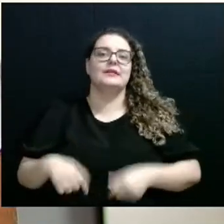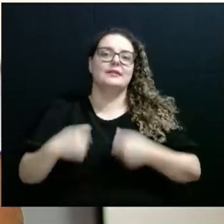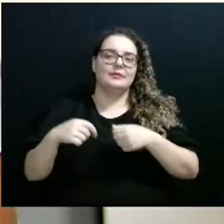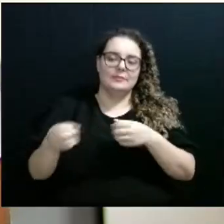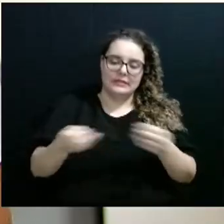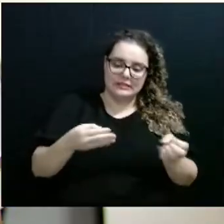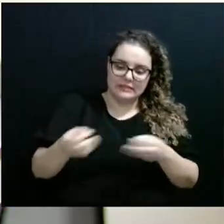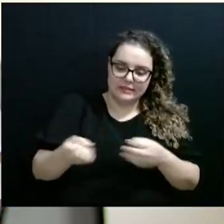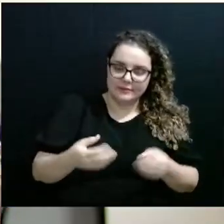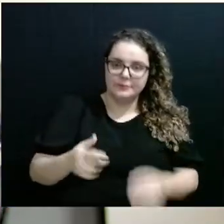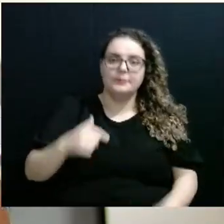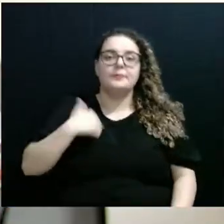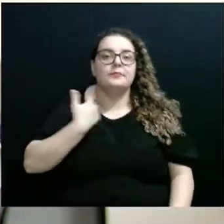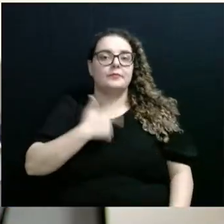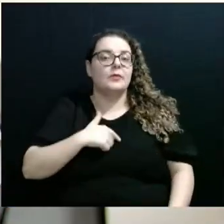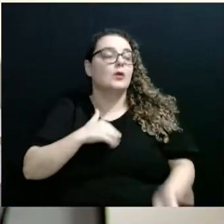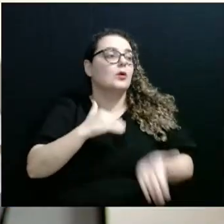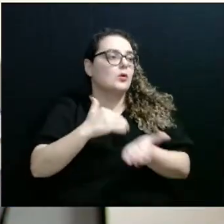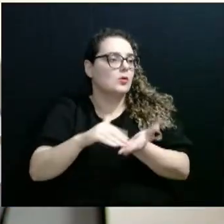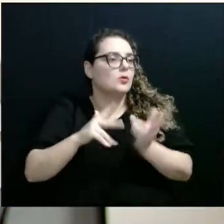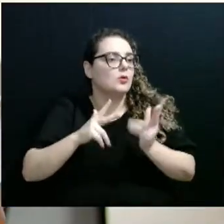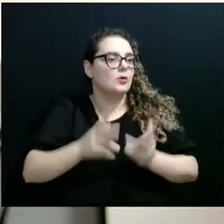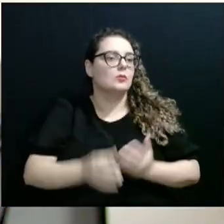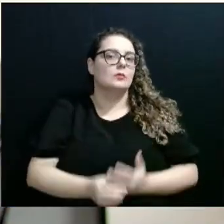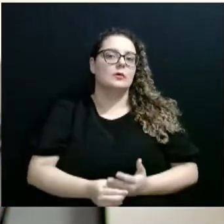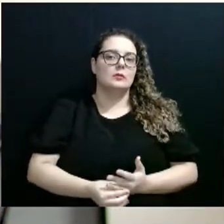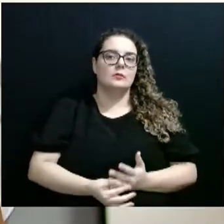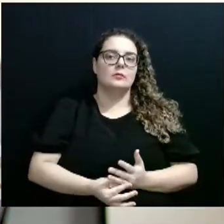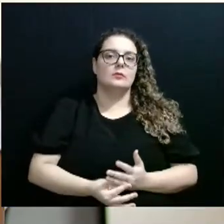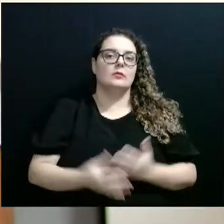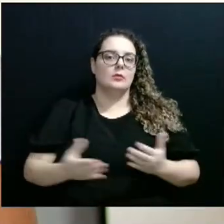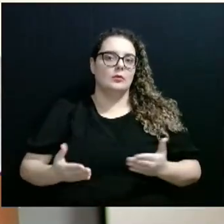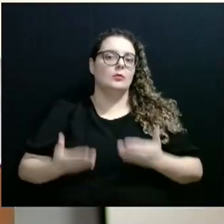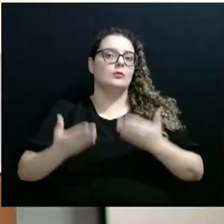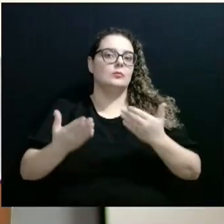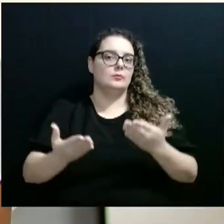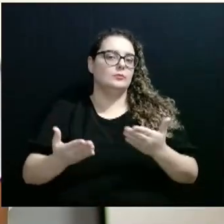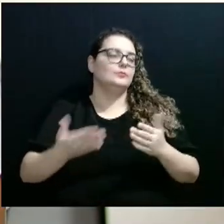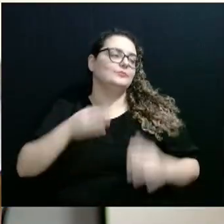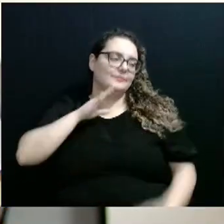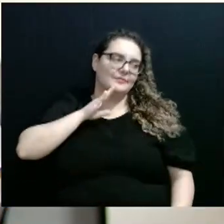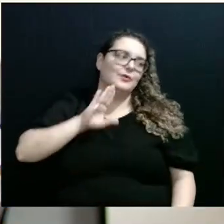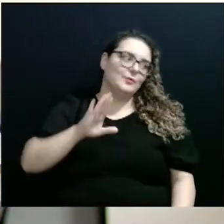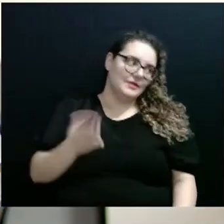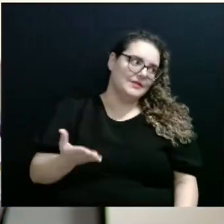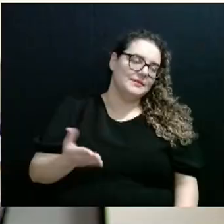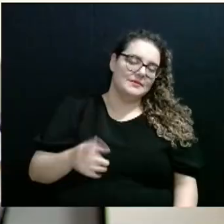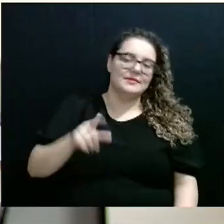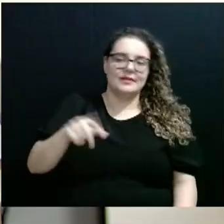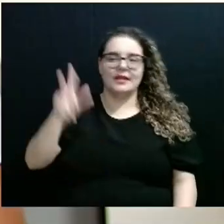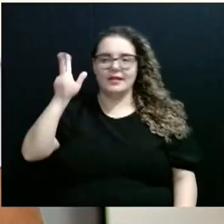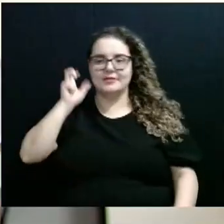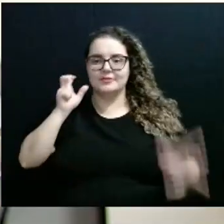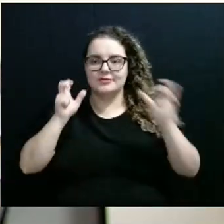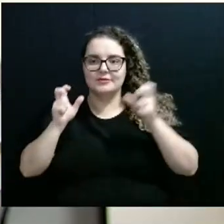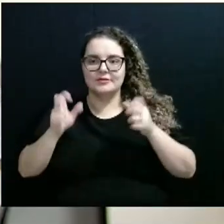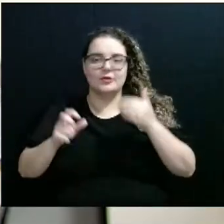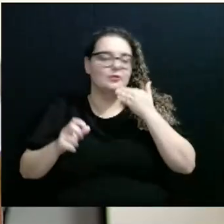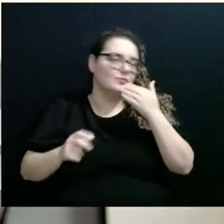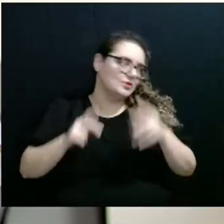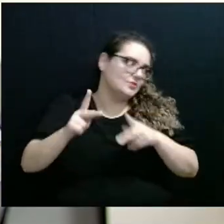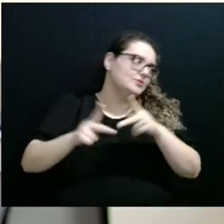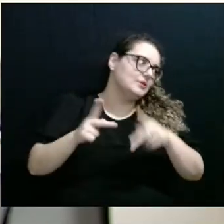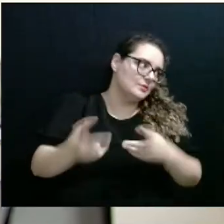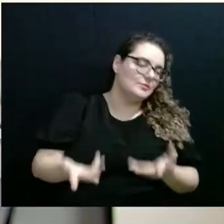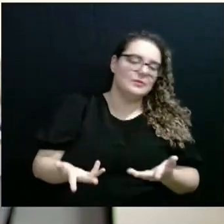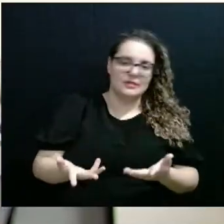como secretaria, estamos entregando o que prometemos, né, que é escutar quais são as demandas da população e tentar ajudá-las